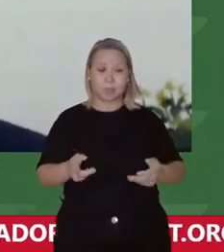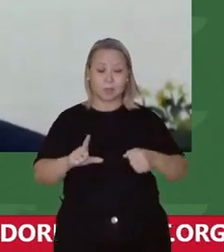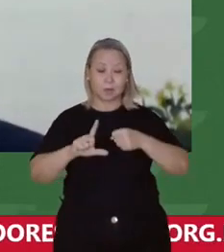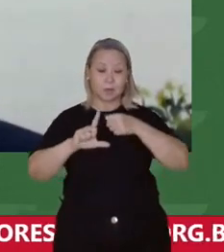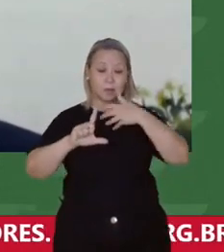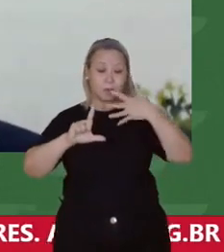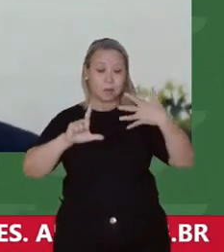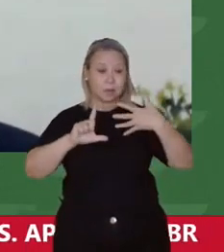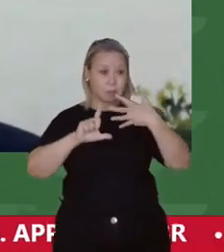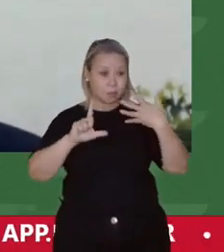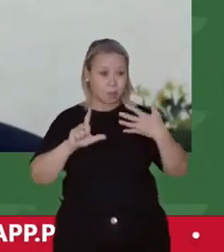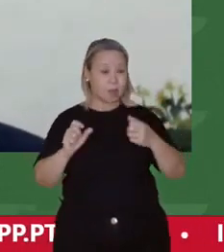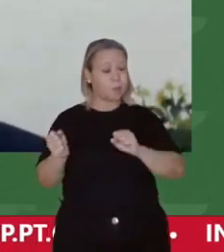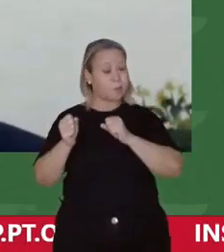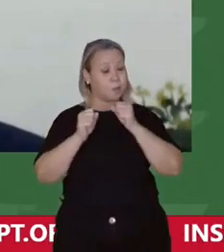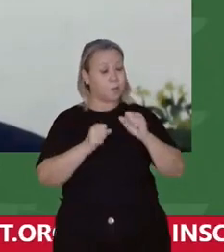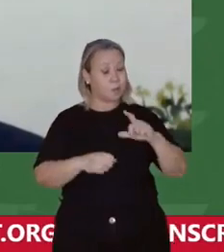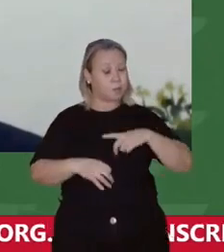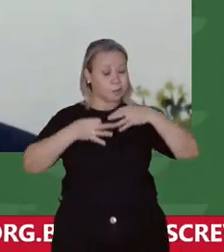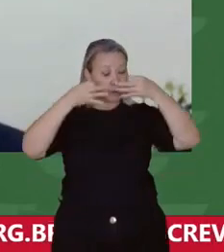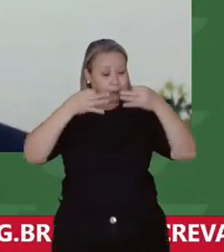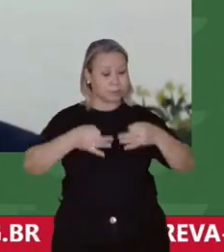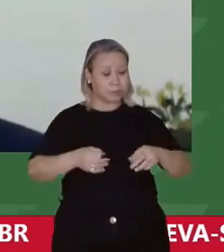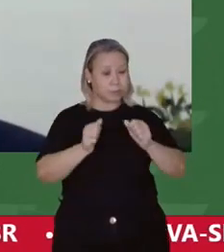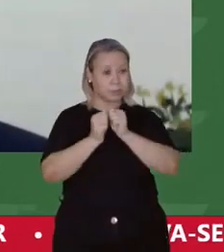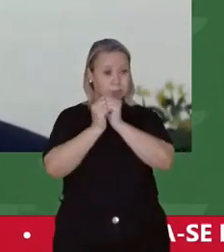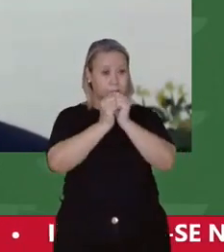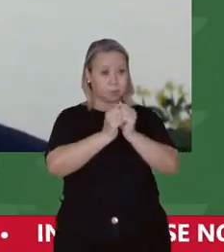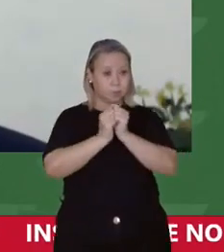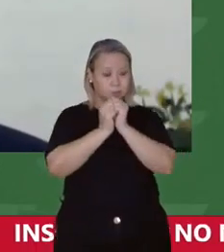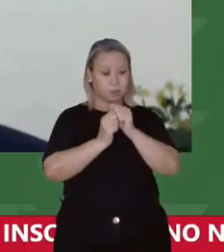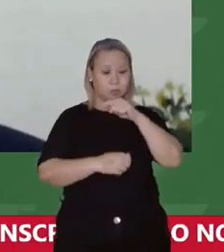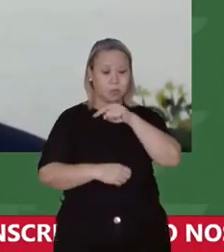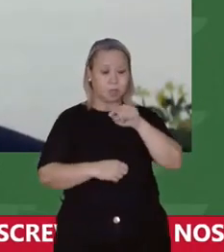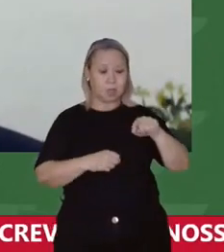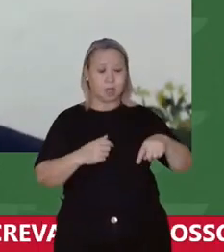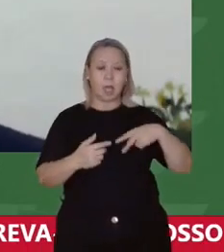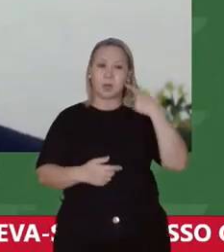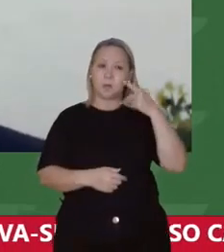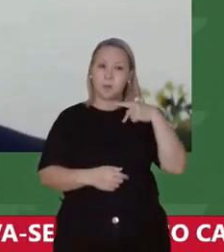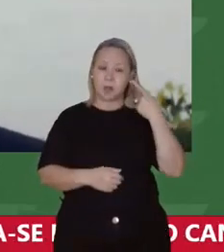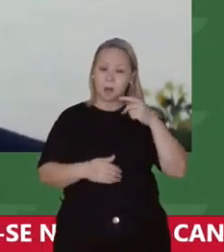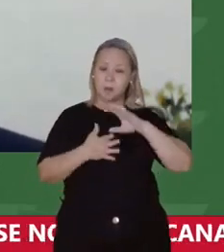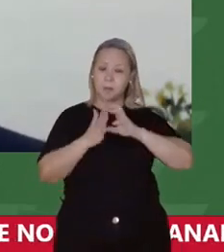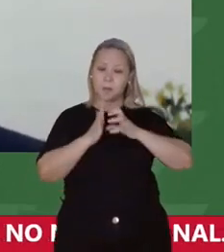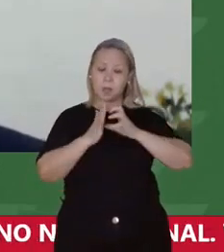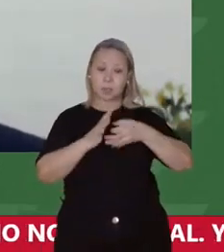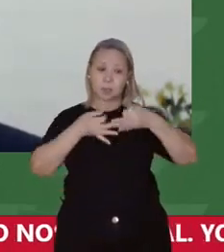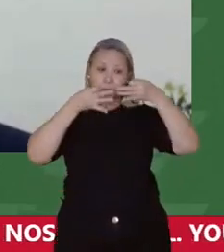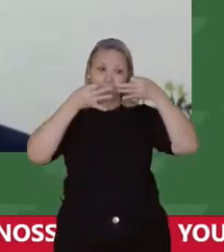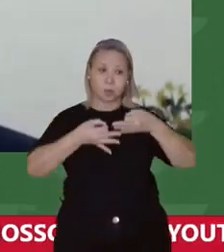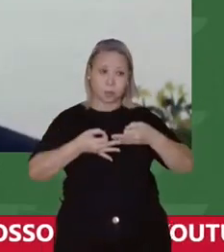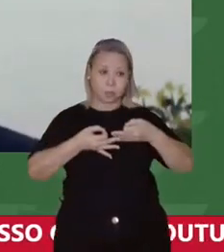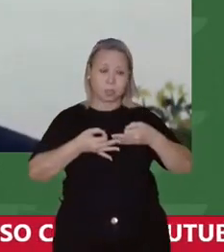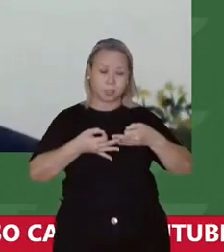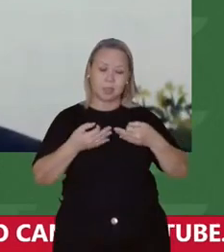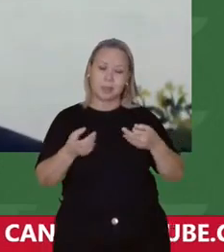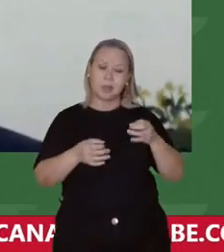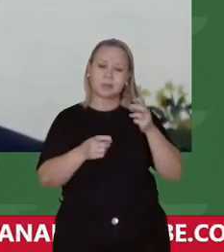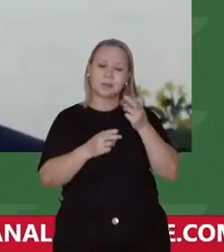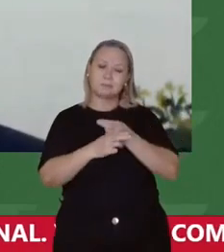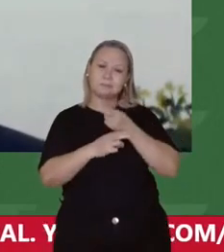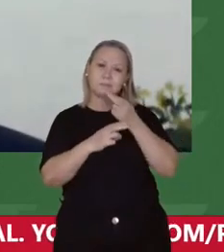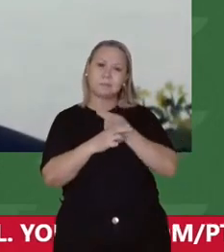LGBTQI+, e pode ter certeza que estamos juntos. Estamos juntos aqui no parlamento, no partido, e com certeza na reconstrução